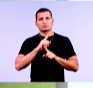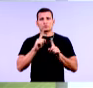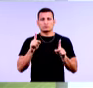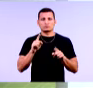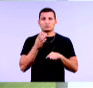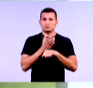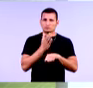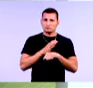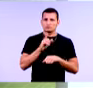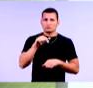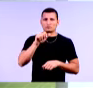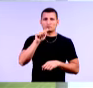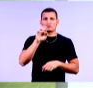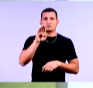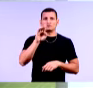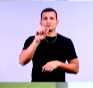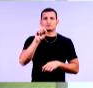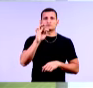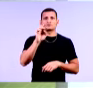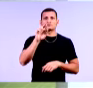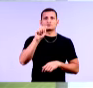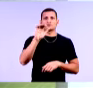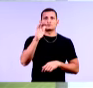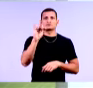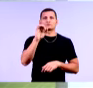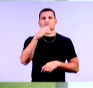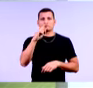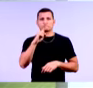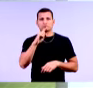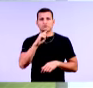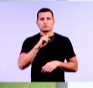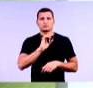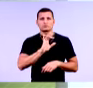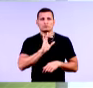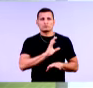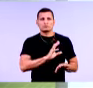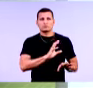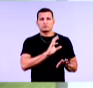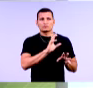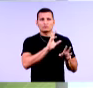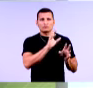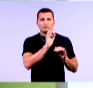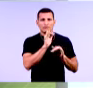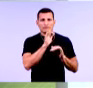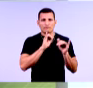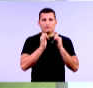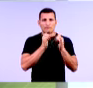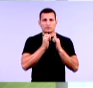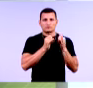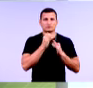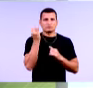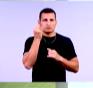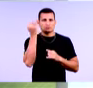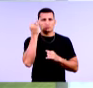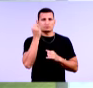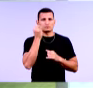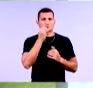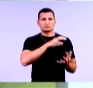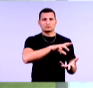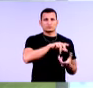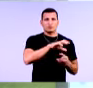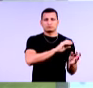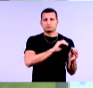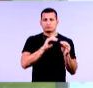exercício de abstração, né? Retirar as informações relevantes, as informações pertinentes no mundo real. Como